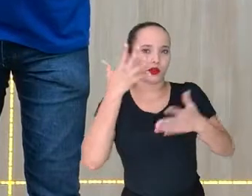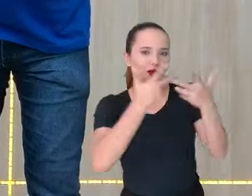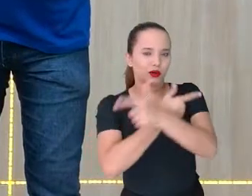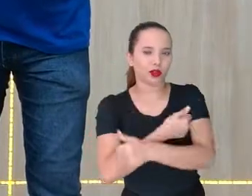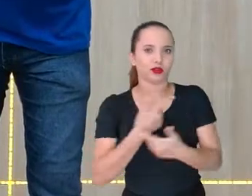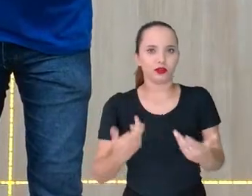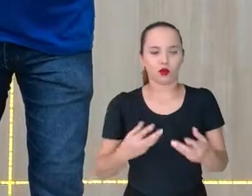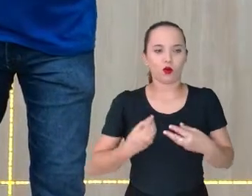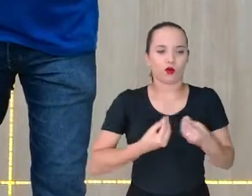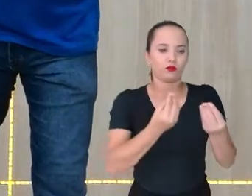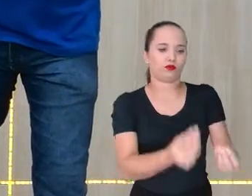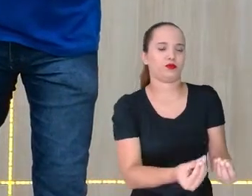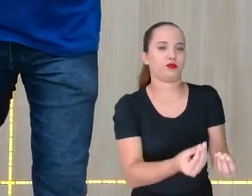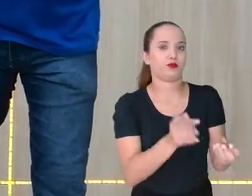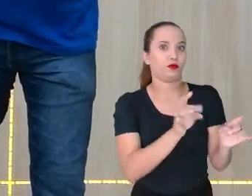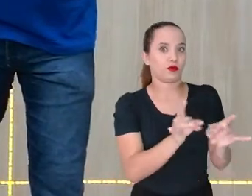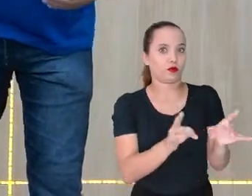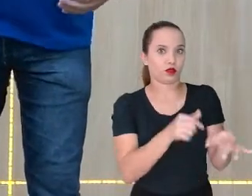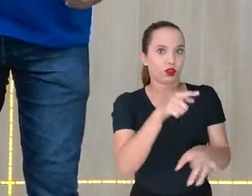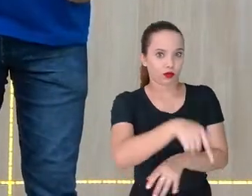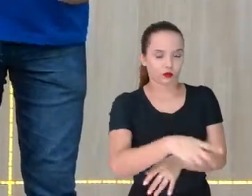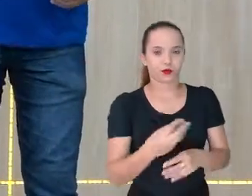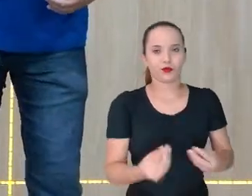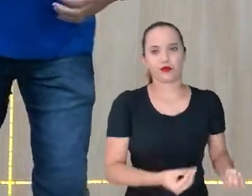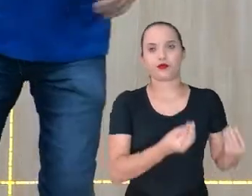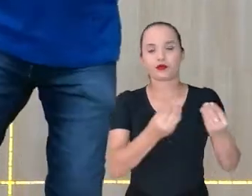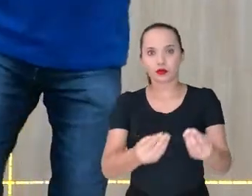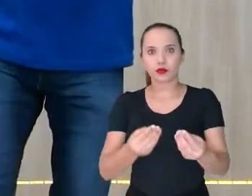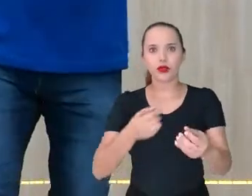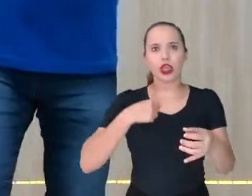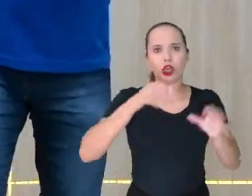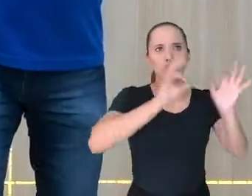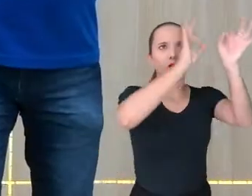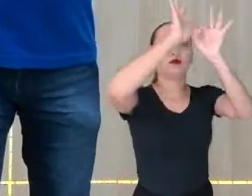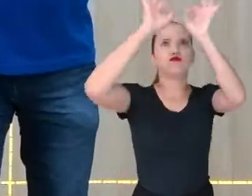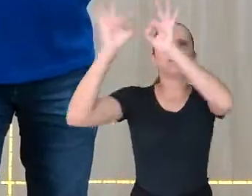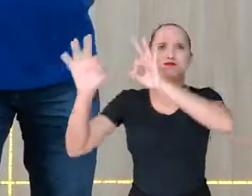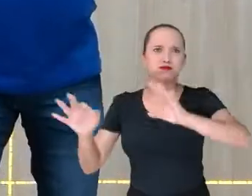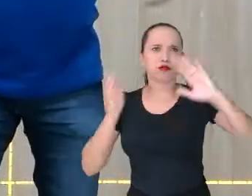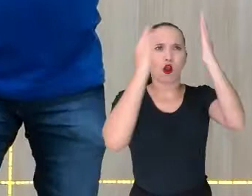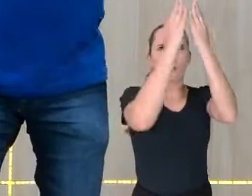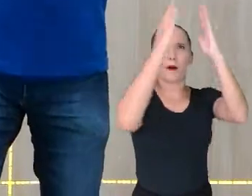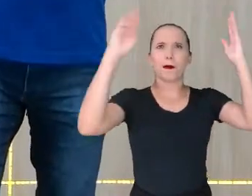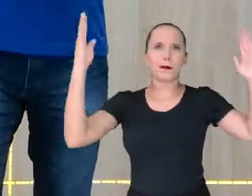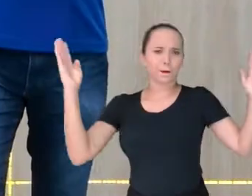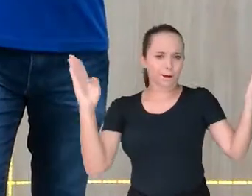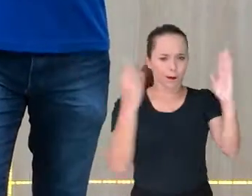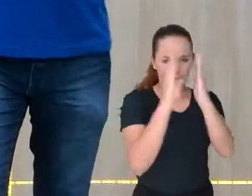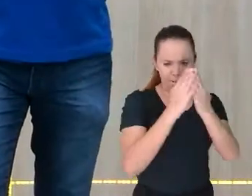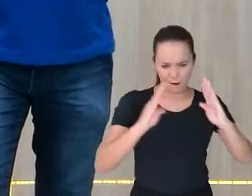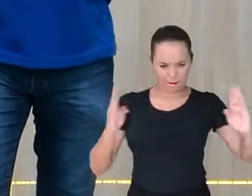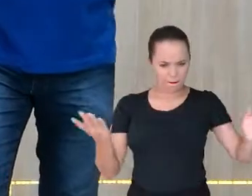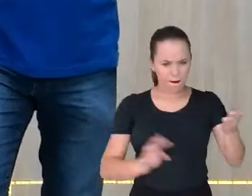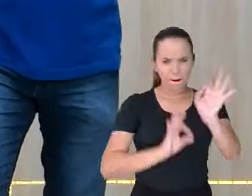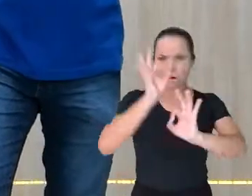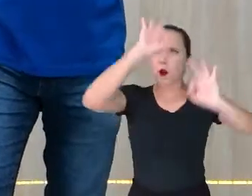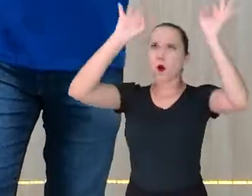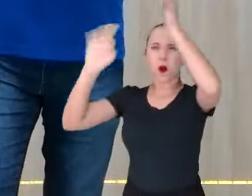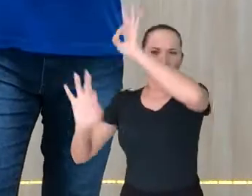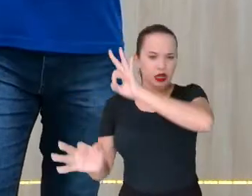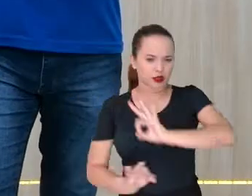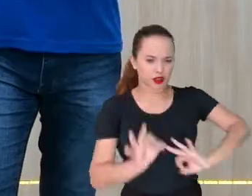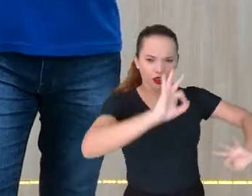lá deu entrada no supermercado, viu, Billy Paul? Aí eu vou, arrumo a minha prateleira todinha, faço aquela muganga todinha, boto bandeira de São